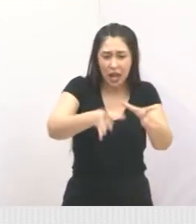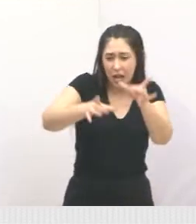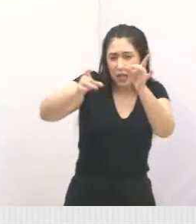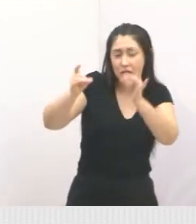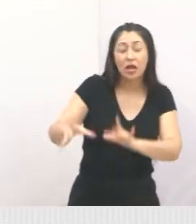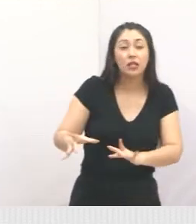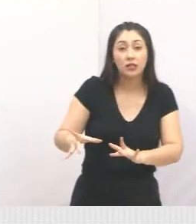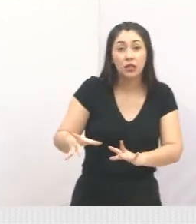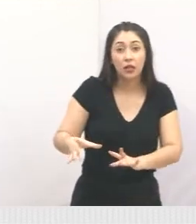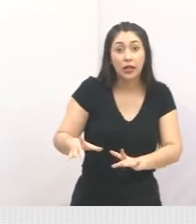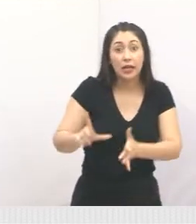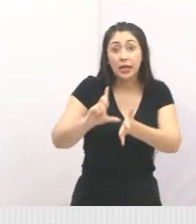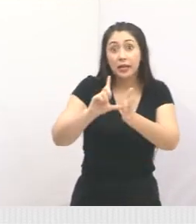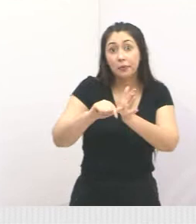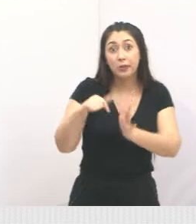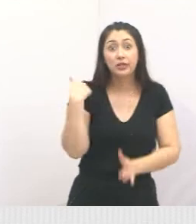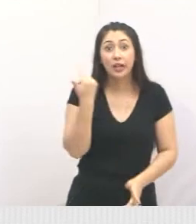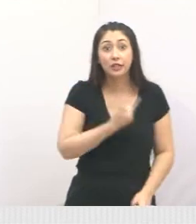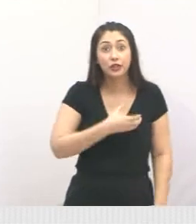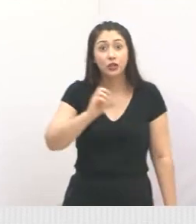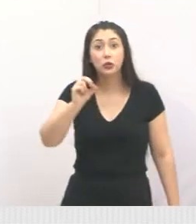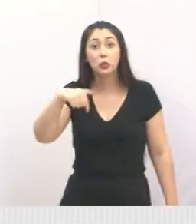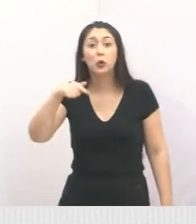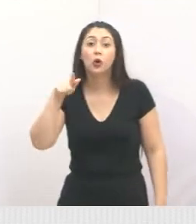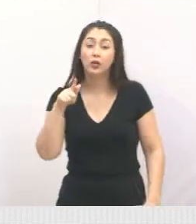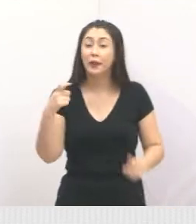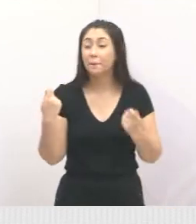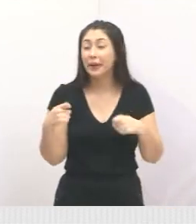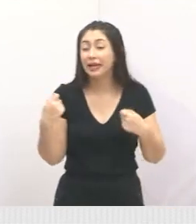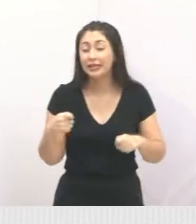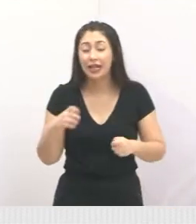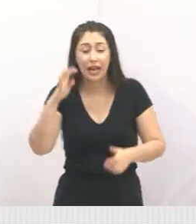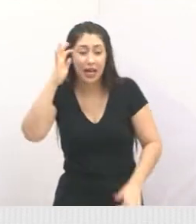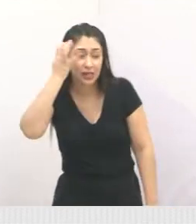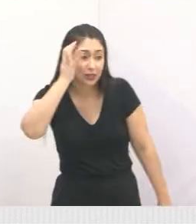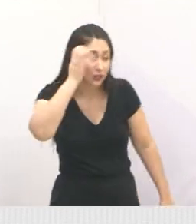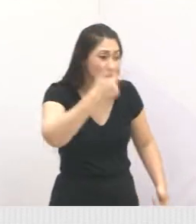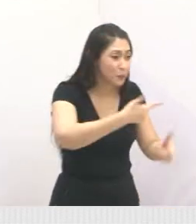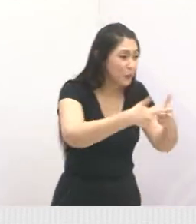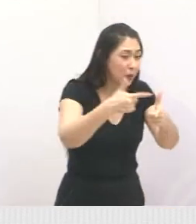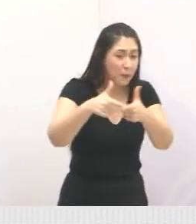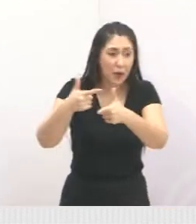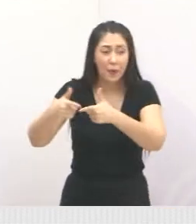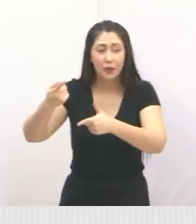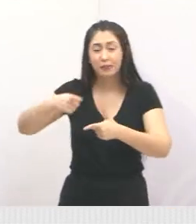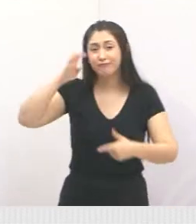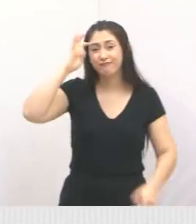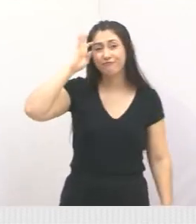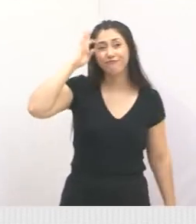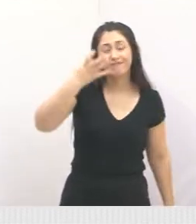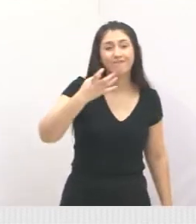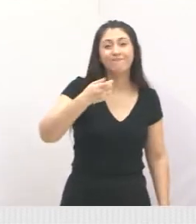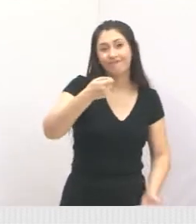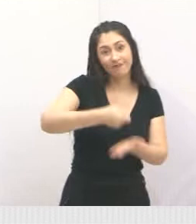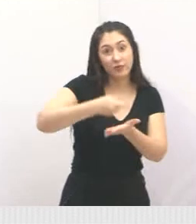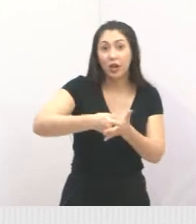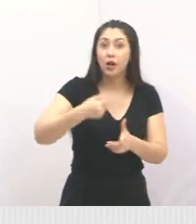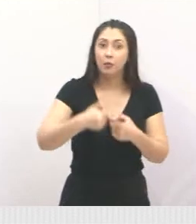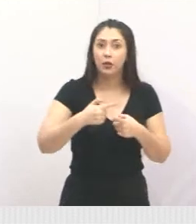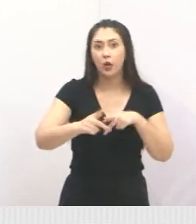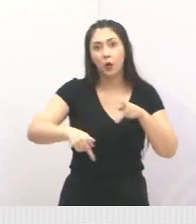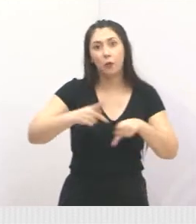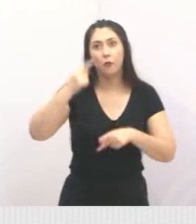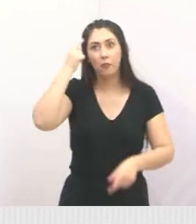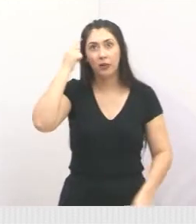à própria sorte e depois aí as ONGs de proteção animal ou a prefeitura são obrigadas, né, porque a população acha que a